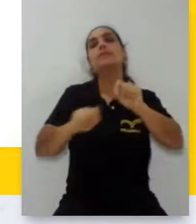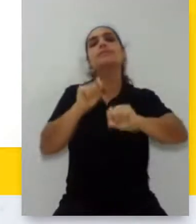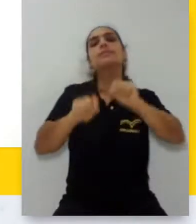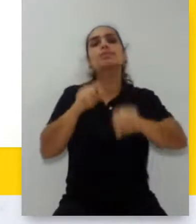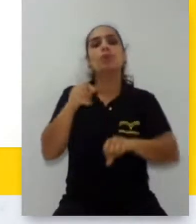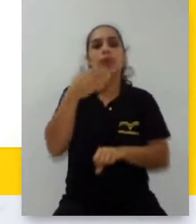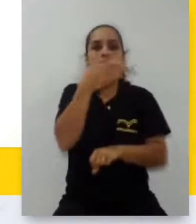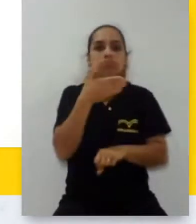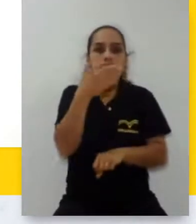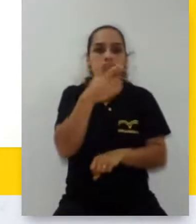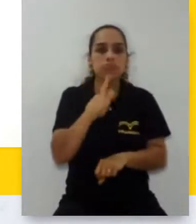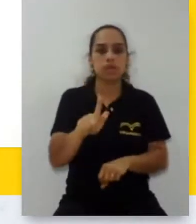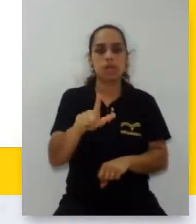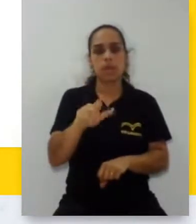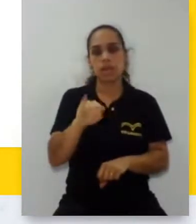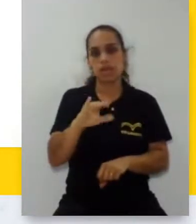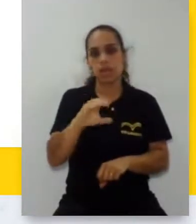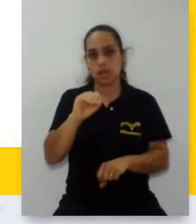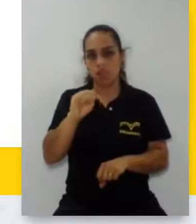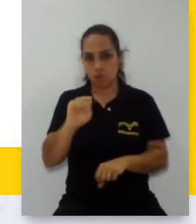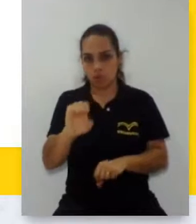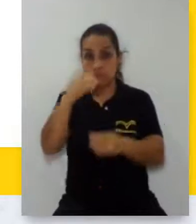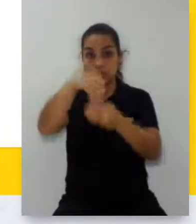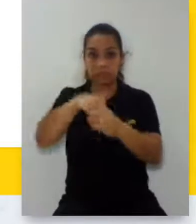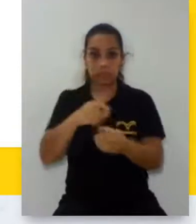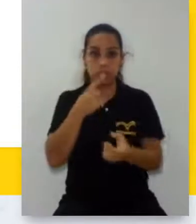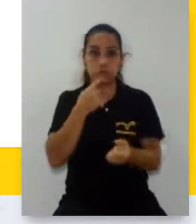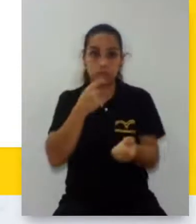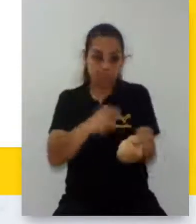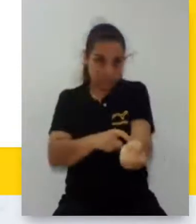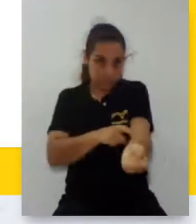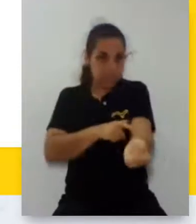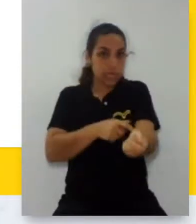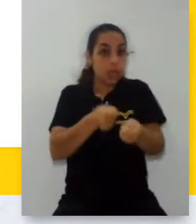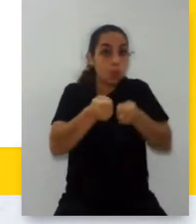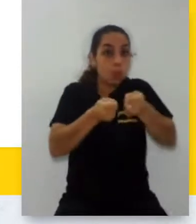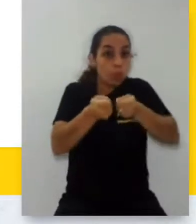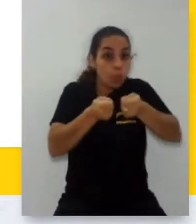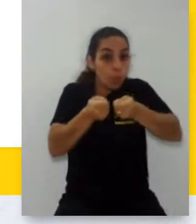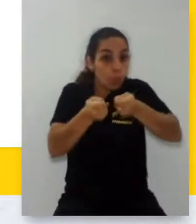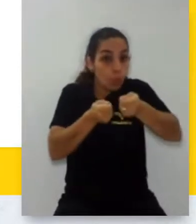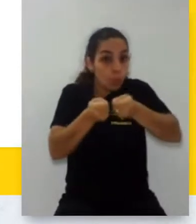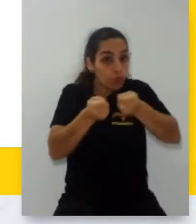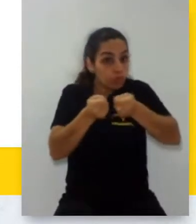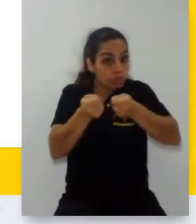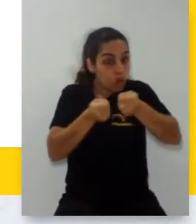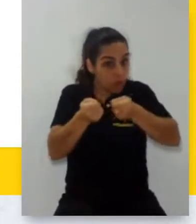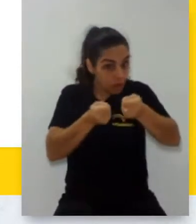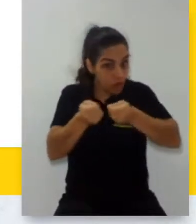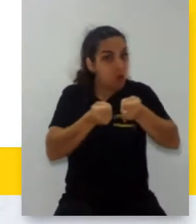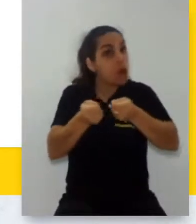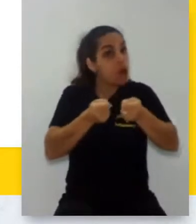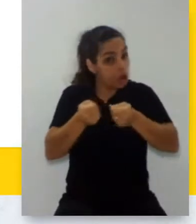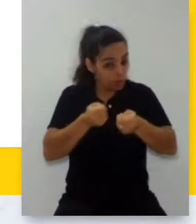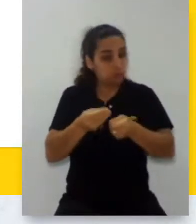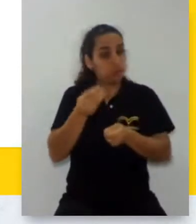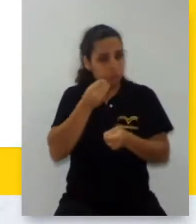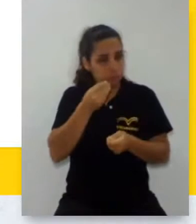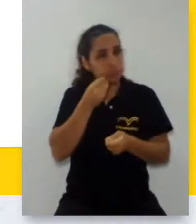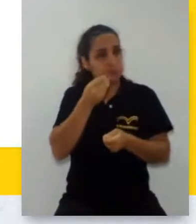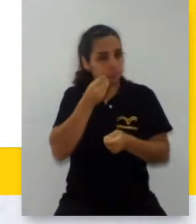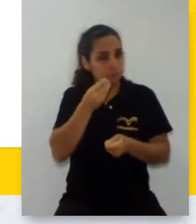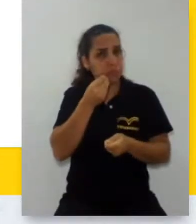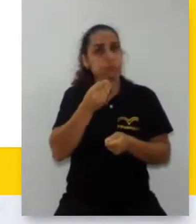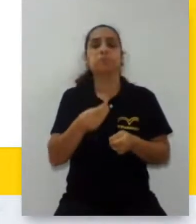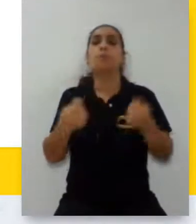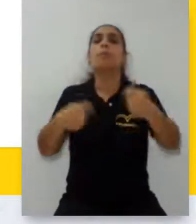entre 100 decilitros, né? Acho que é decilitros, se eu não me foge a memória da unidade de medida, mas, enfim. Se